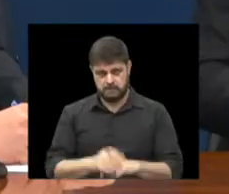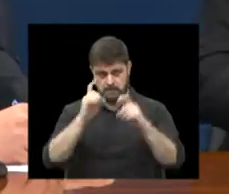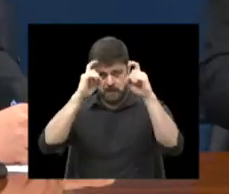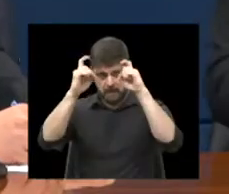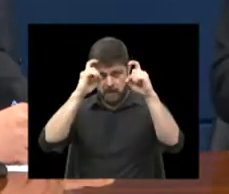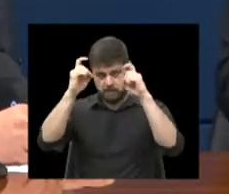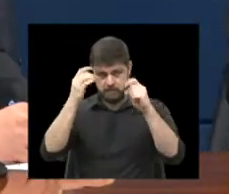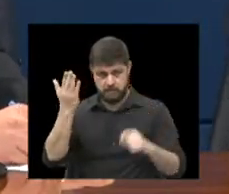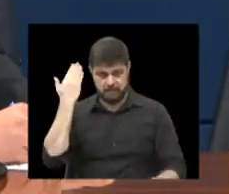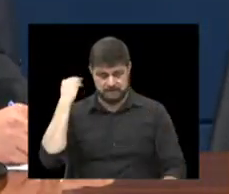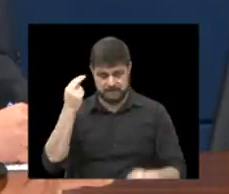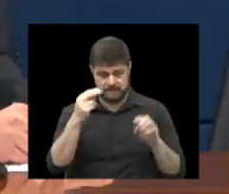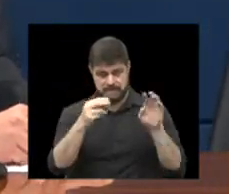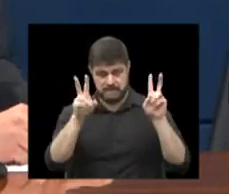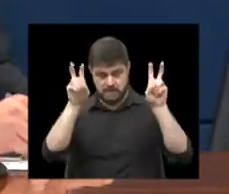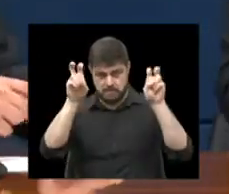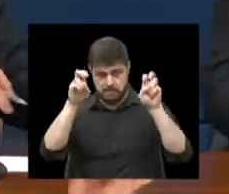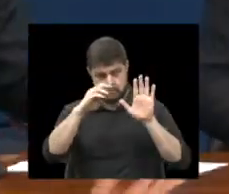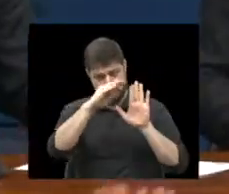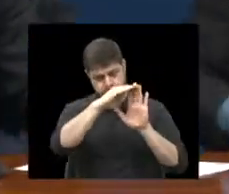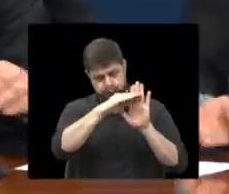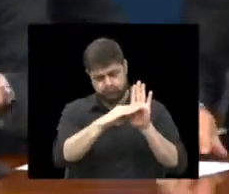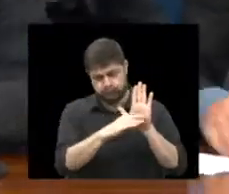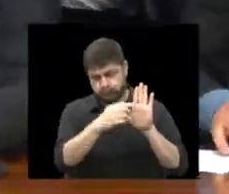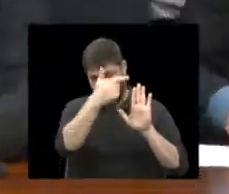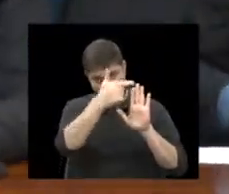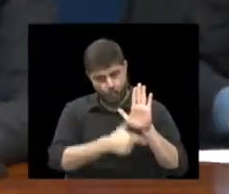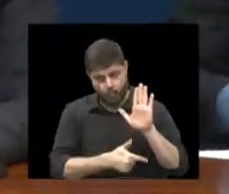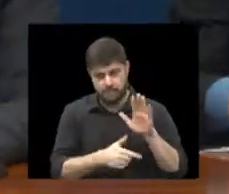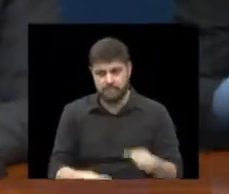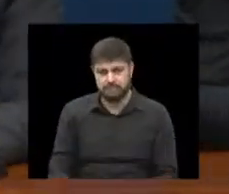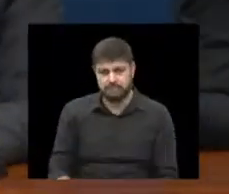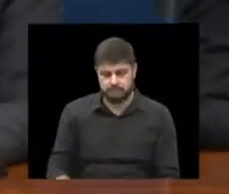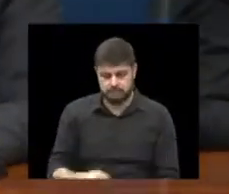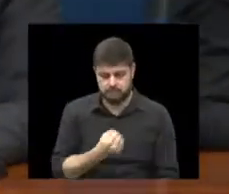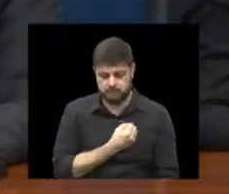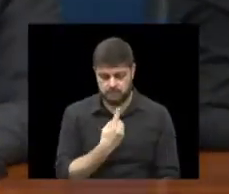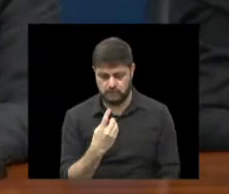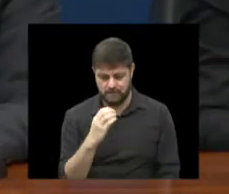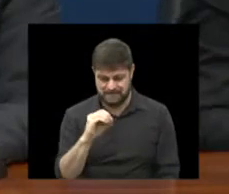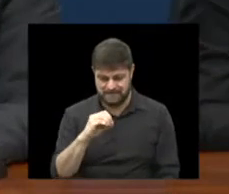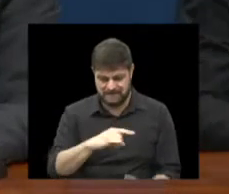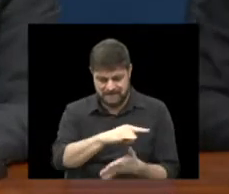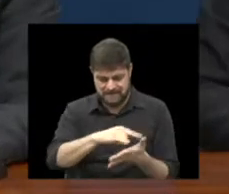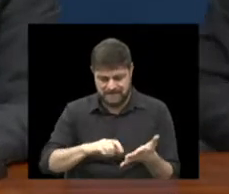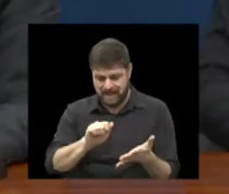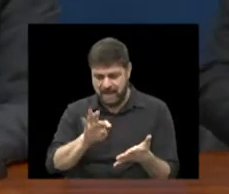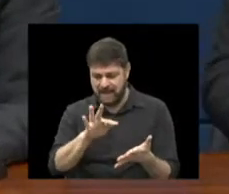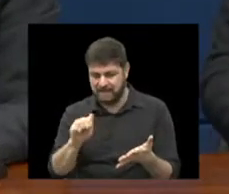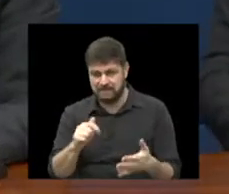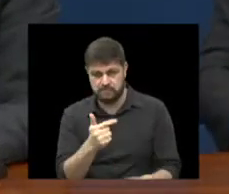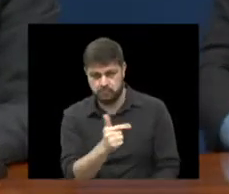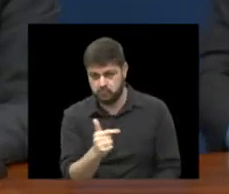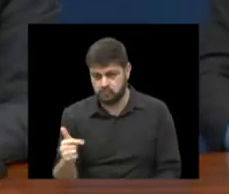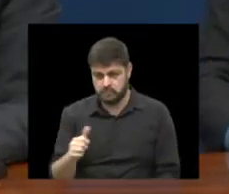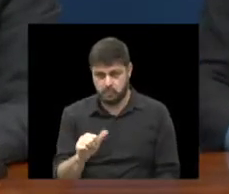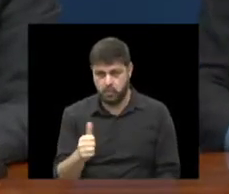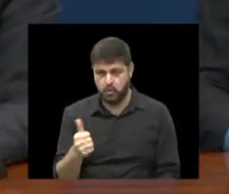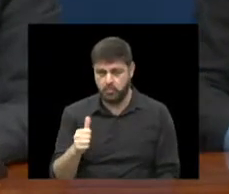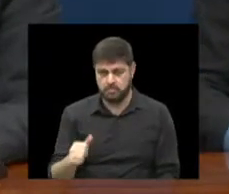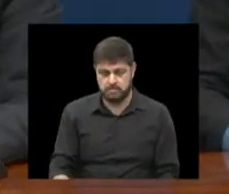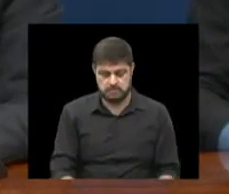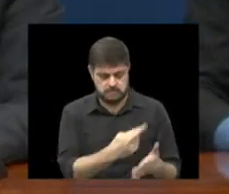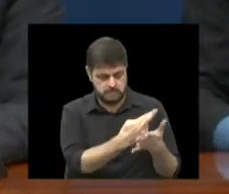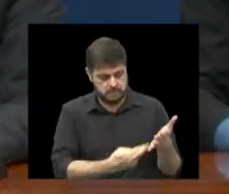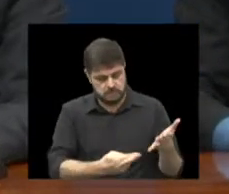adiadas na reunião anterior, não há. Item 10, discussão e votação da ata, não há. Item 11, matérias